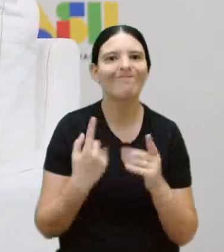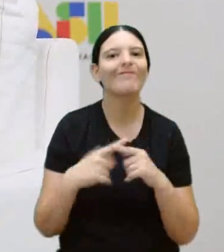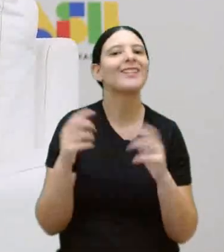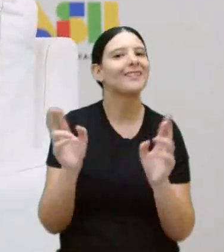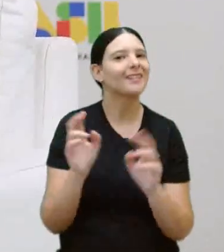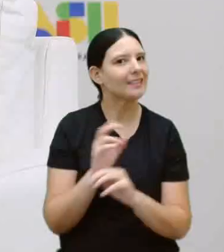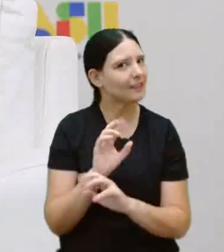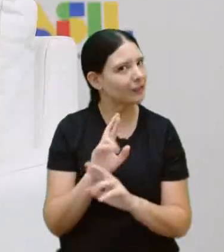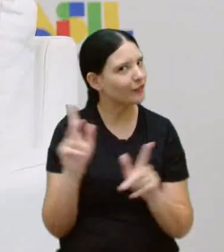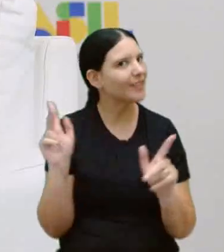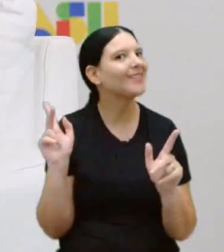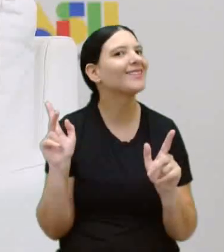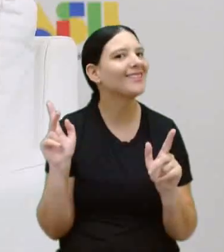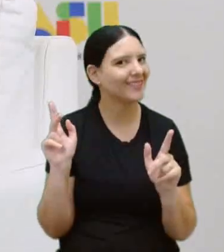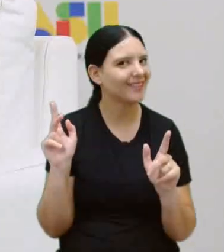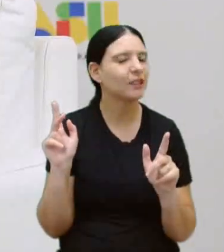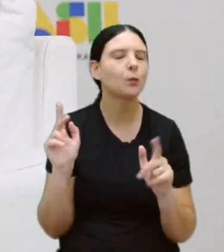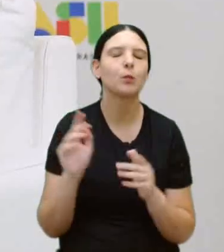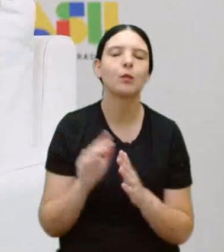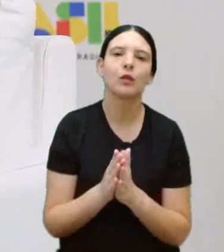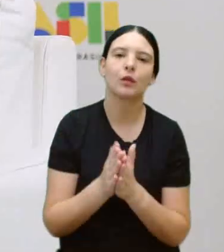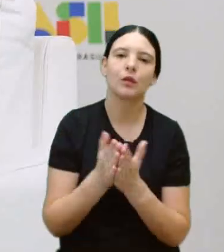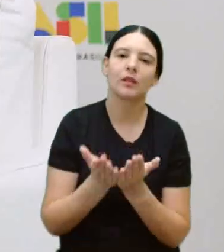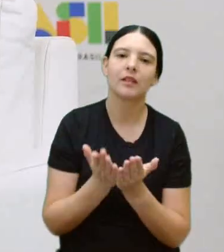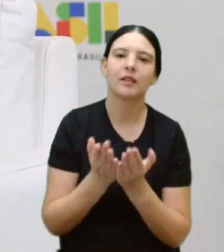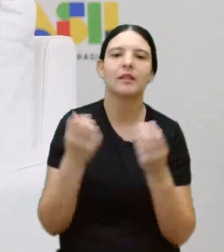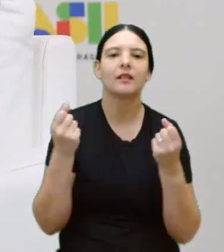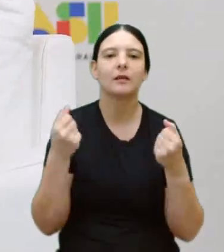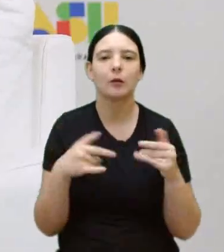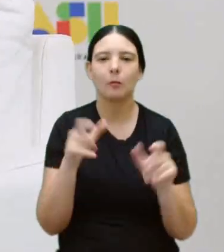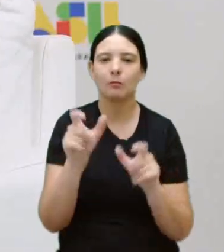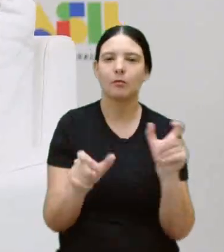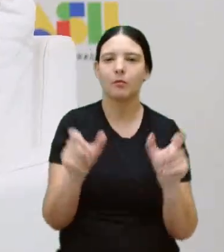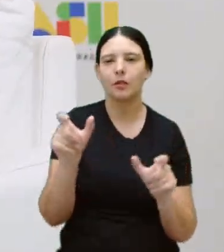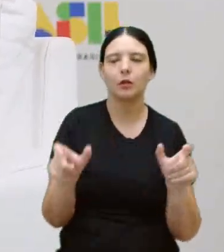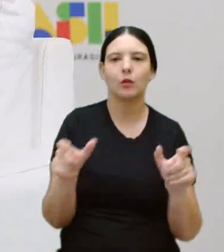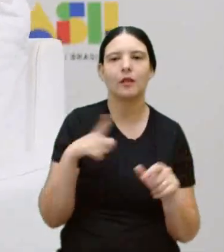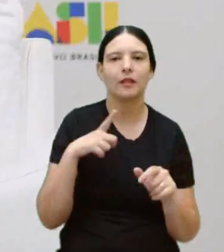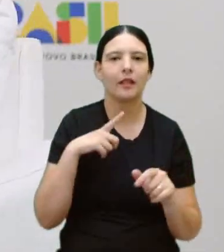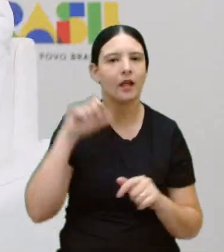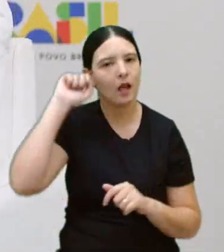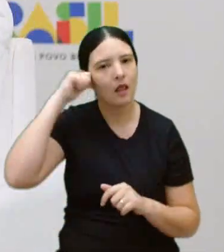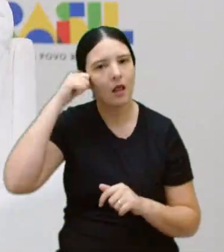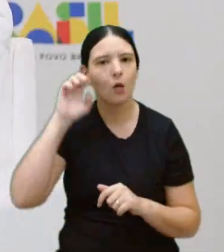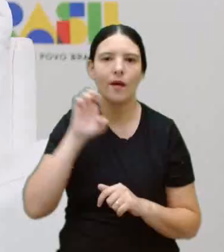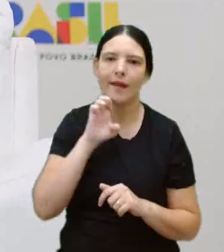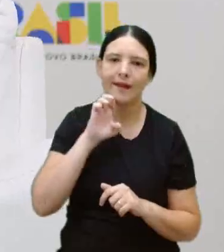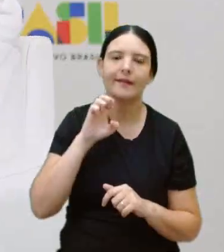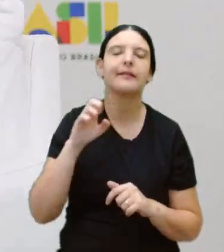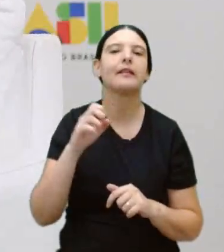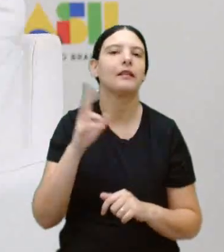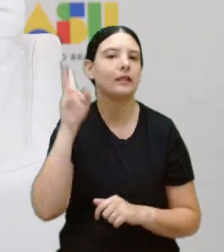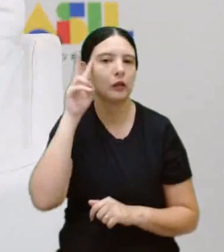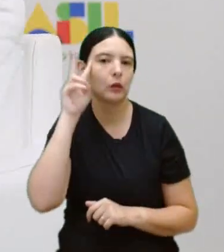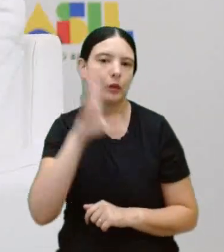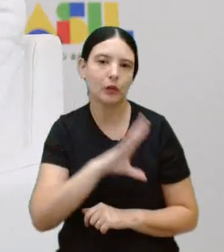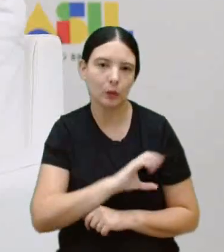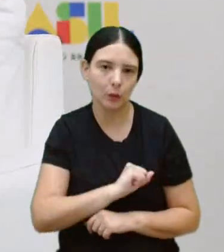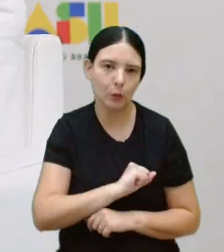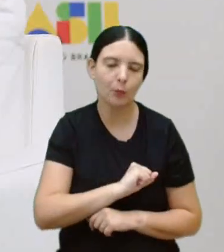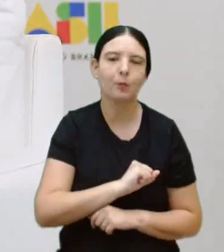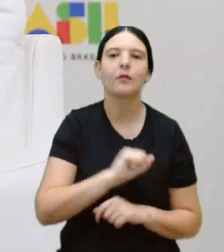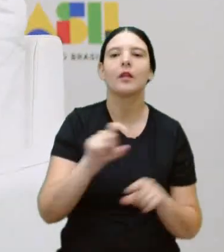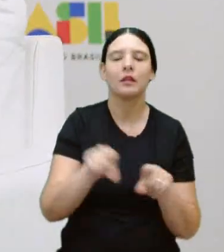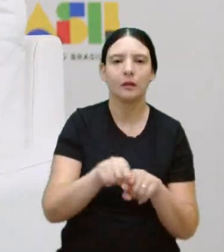rolam. No livro, eu trago muitos personagens. Eu trago Adão e Eva como história de amor. Eu trago Xangô e Oxum como história de